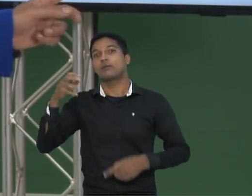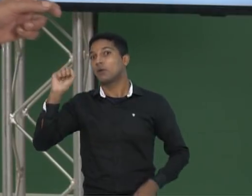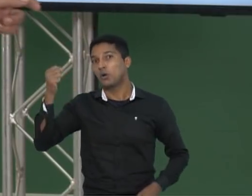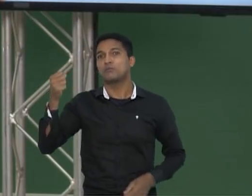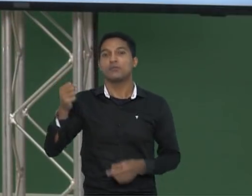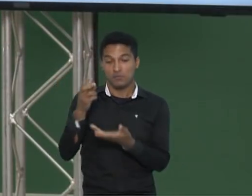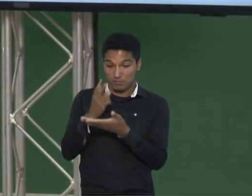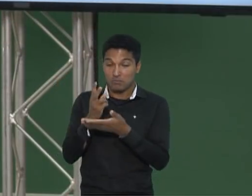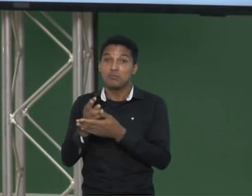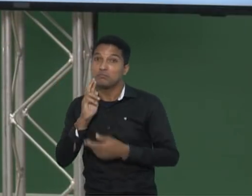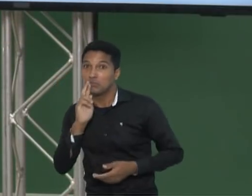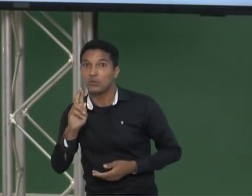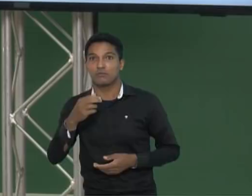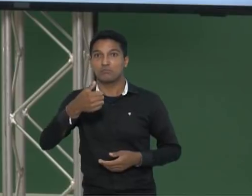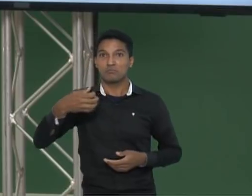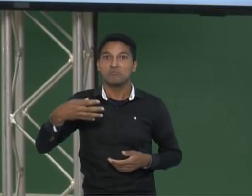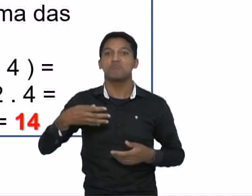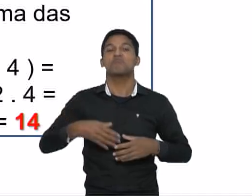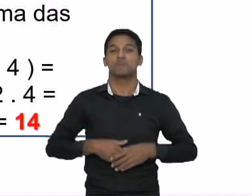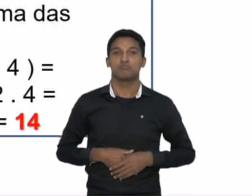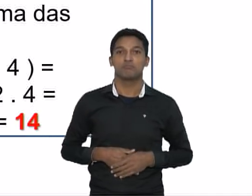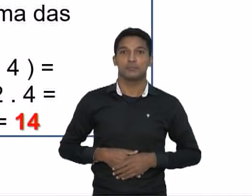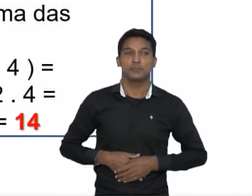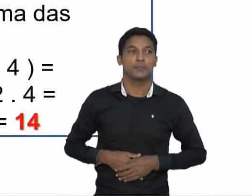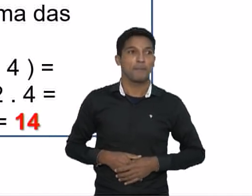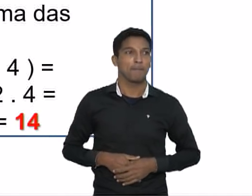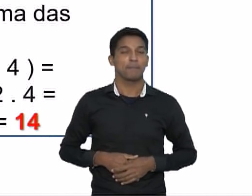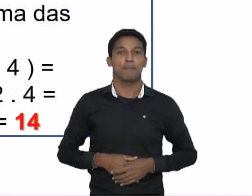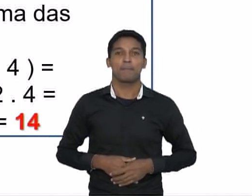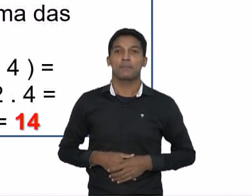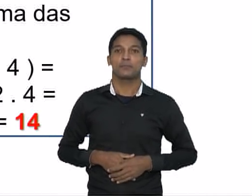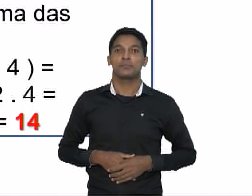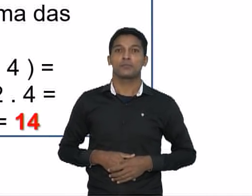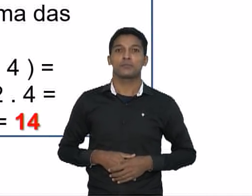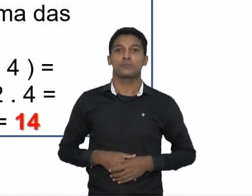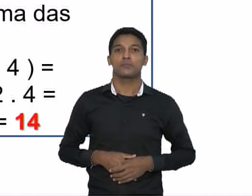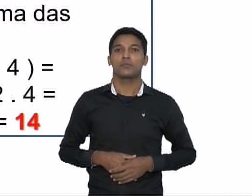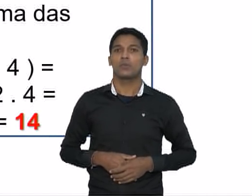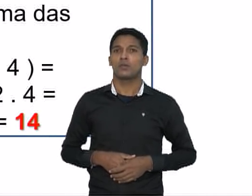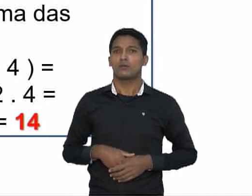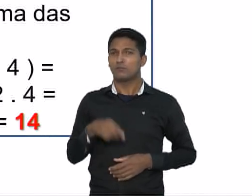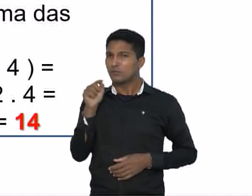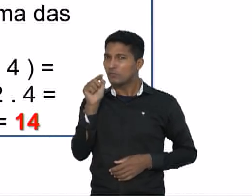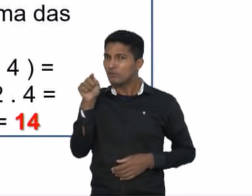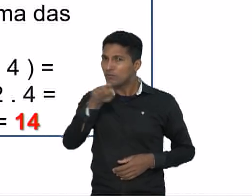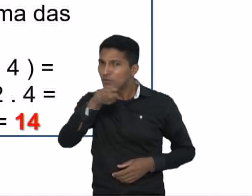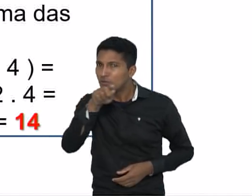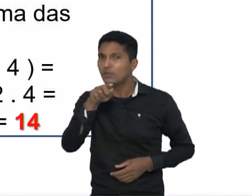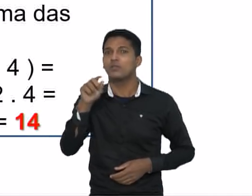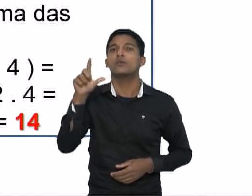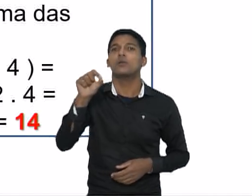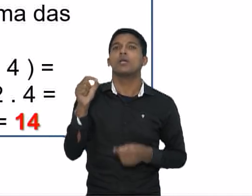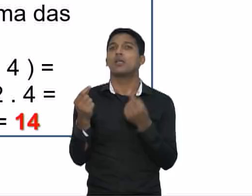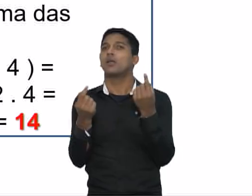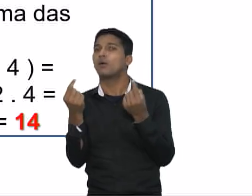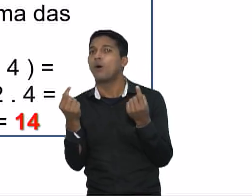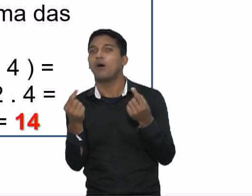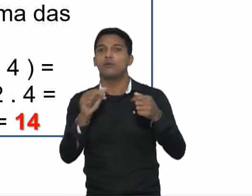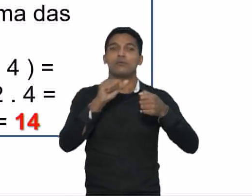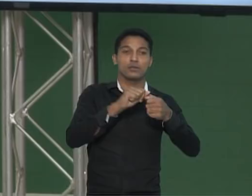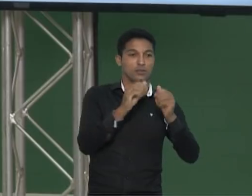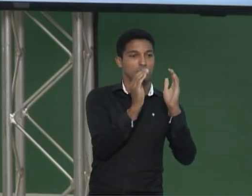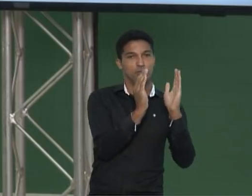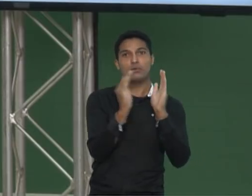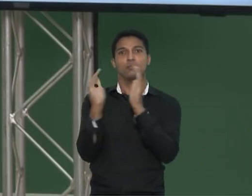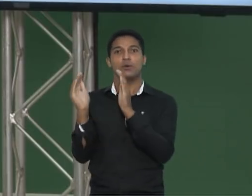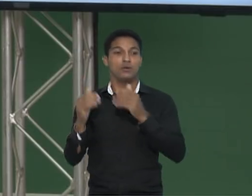mesmo resultado, 14. Vocês iriam escolher qual deles para fazer?